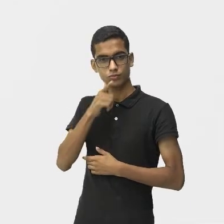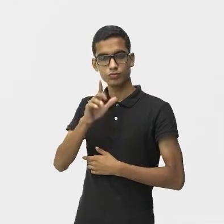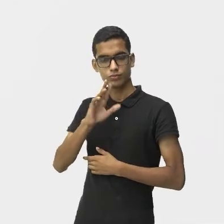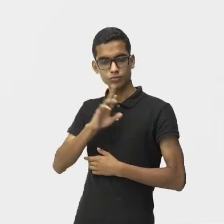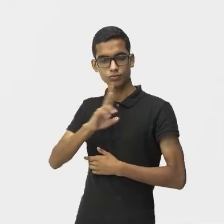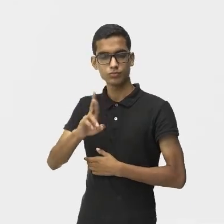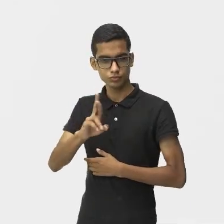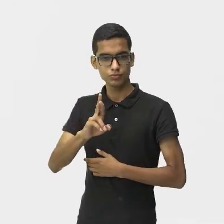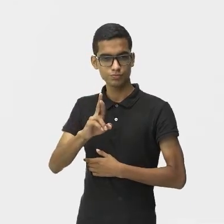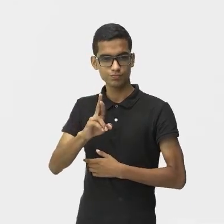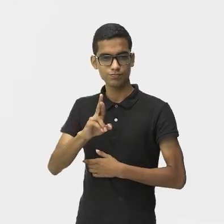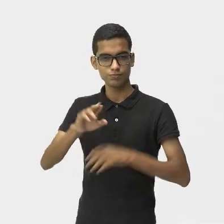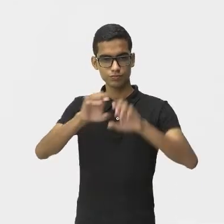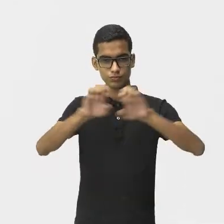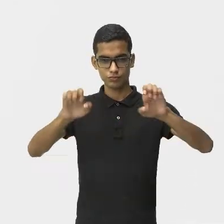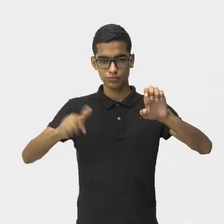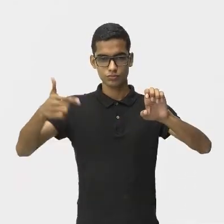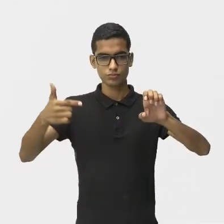fórmula. Vejam,